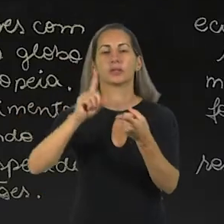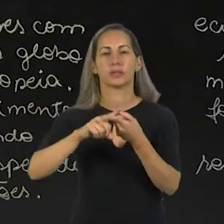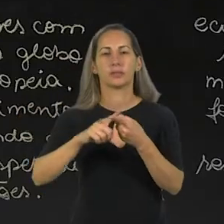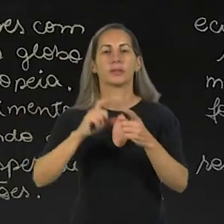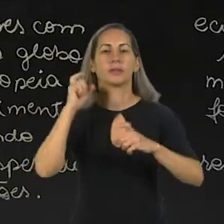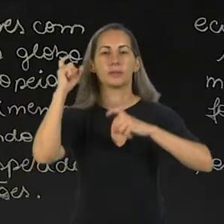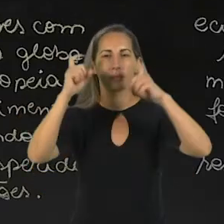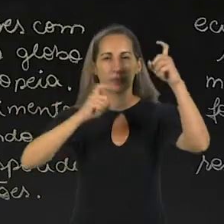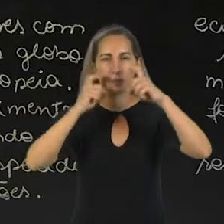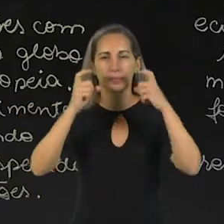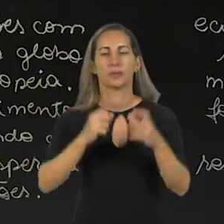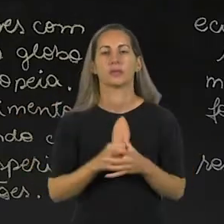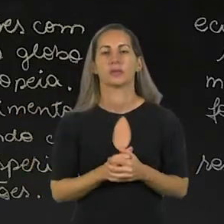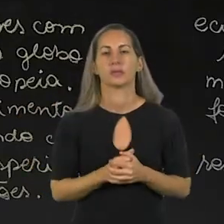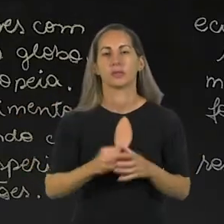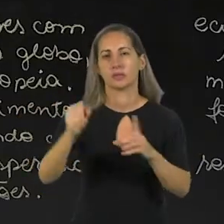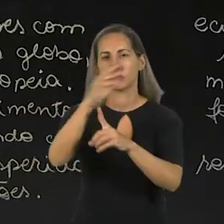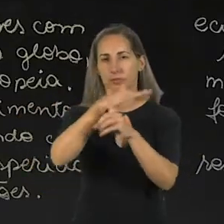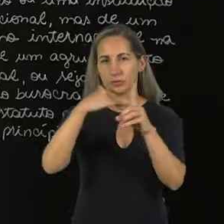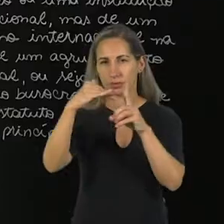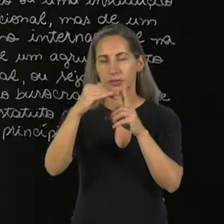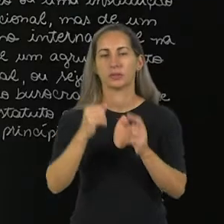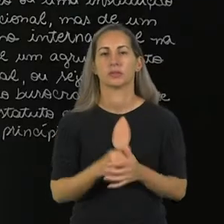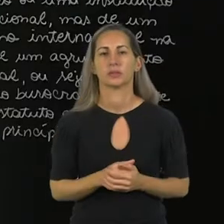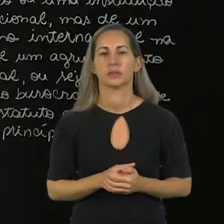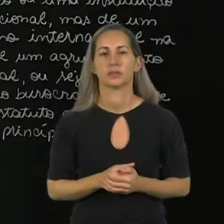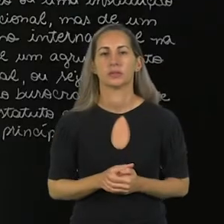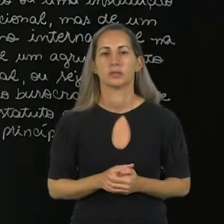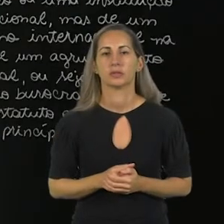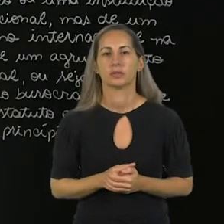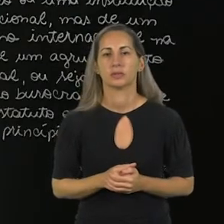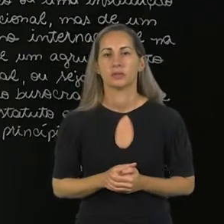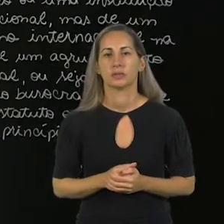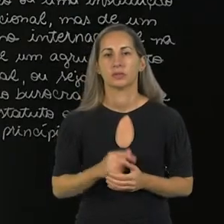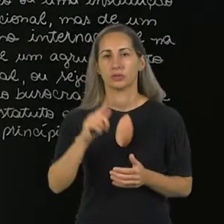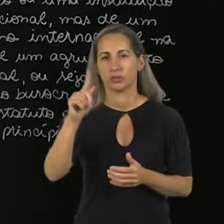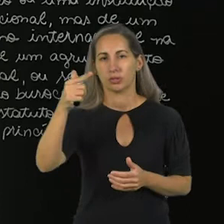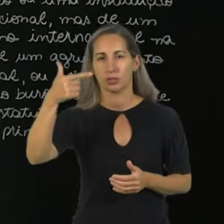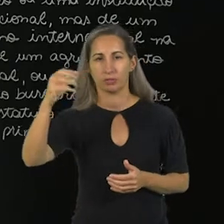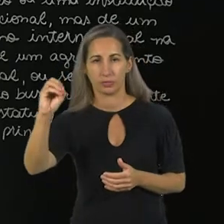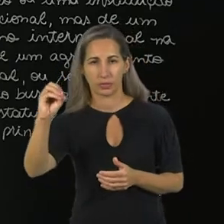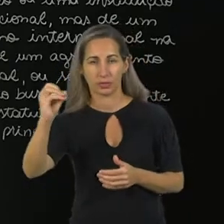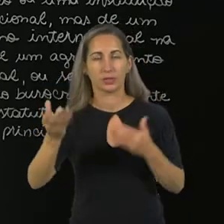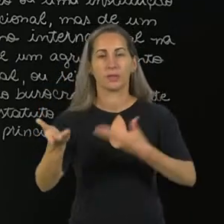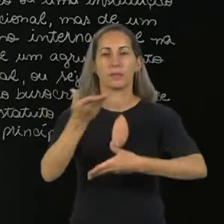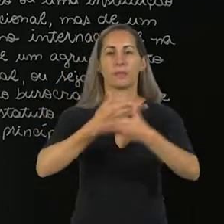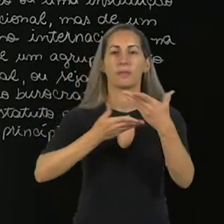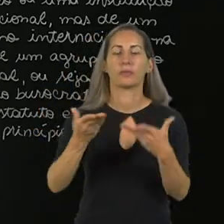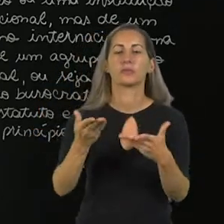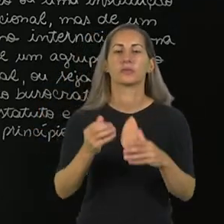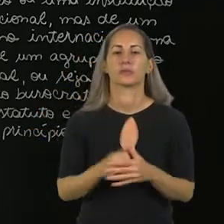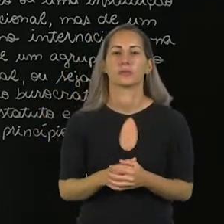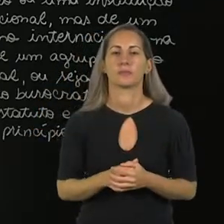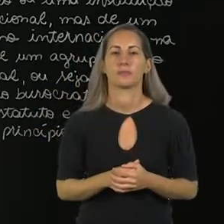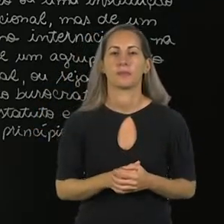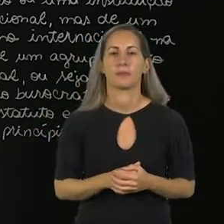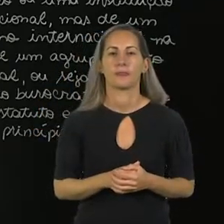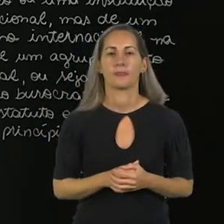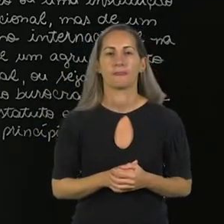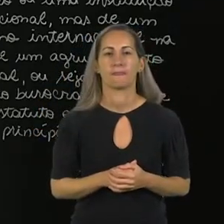se preocupar com as questões sociais. Dessa maneira, então, o G20 ele busca